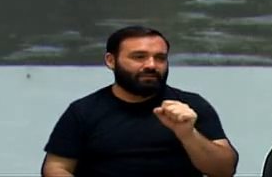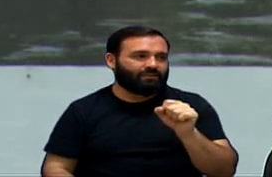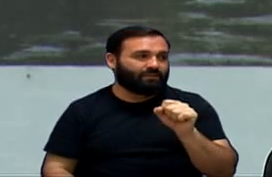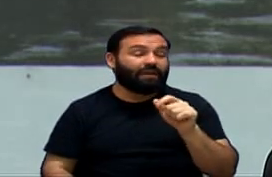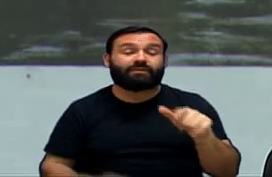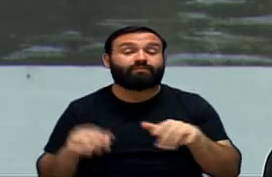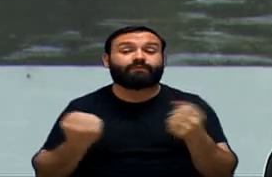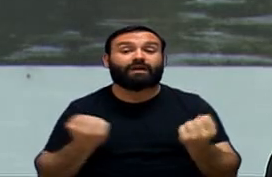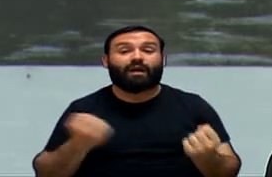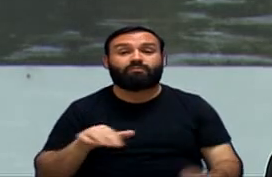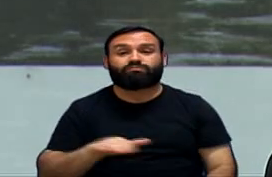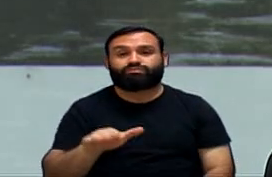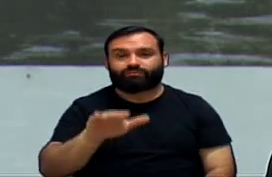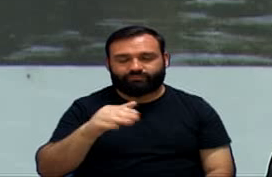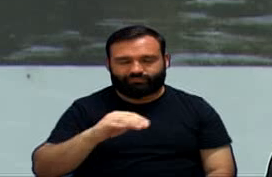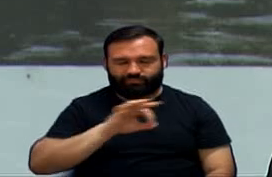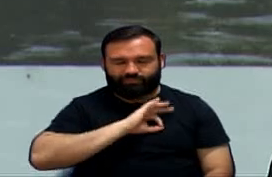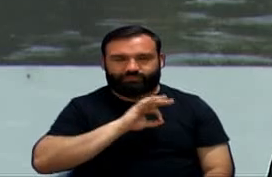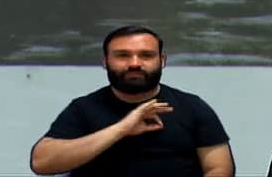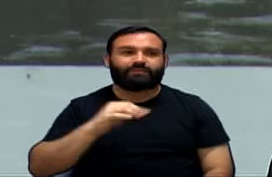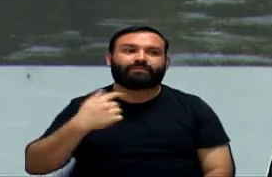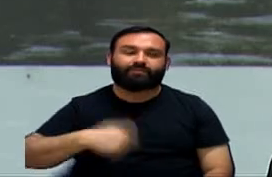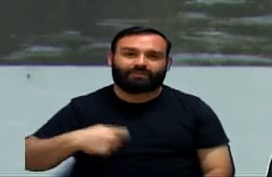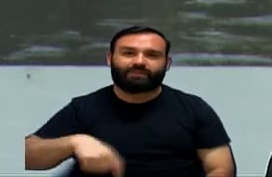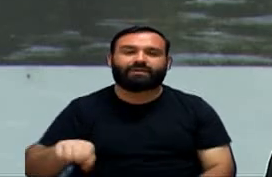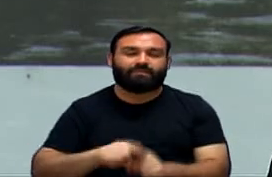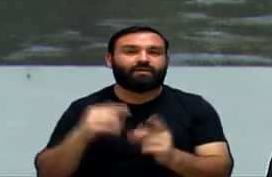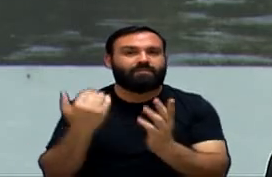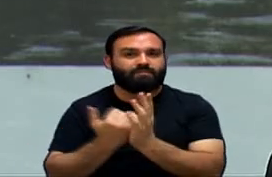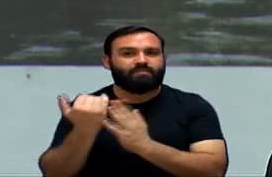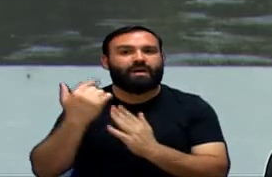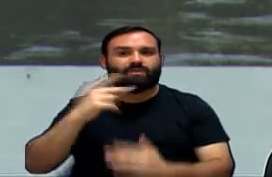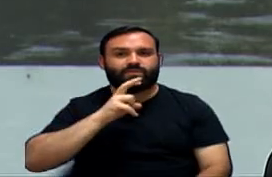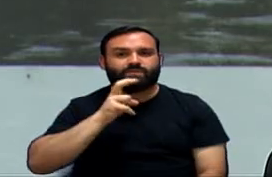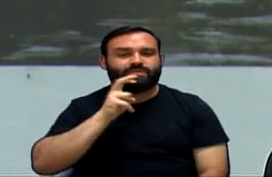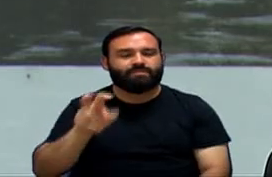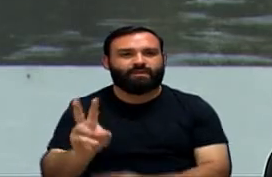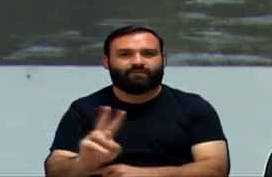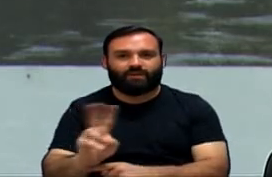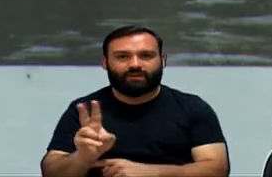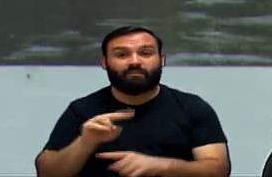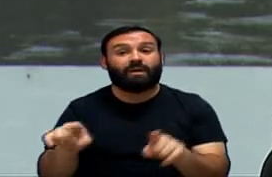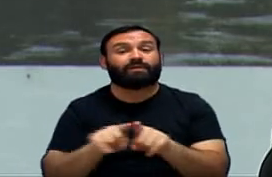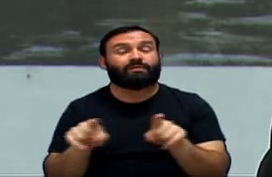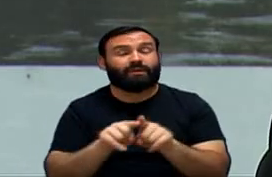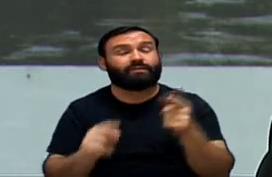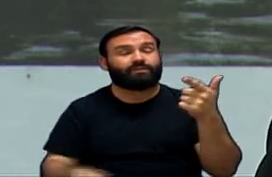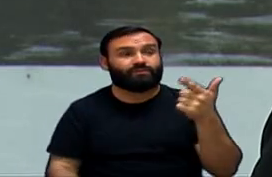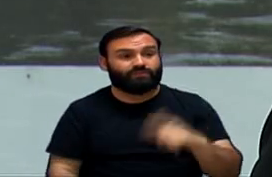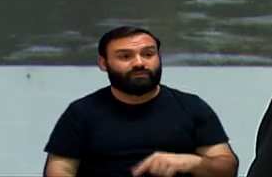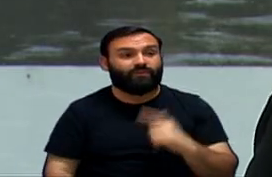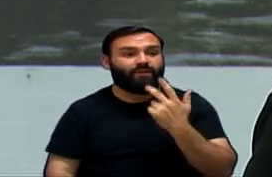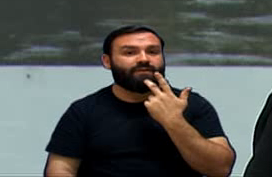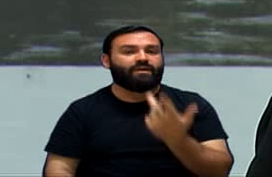Blit essas Blit sonor precisam ter com mais frequência na cidade mas aí vamos novamente ao